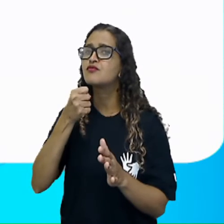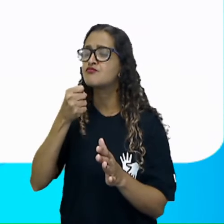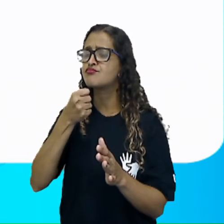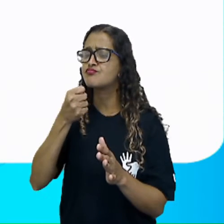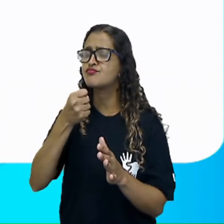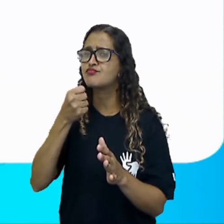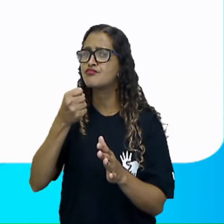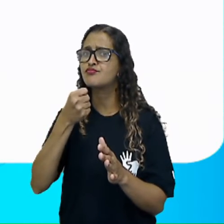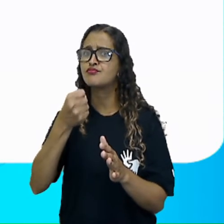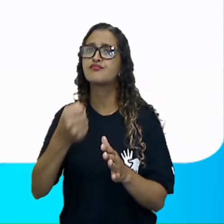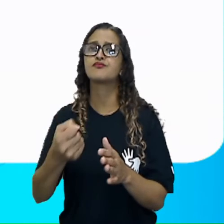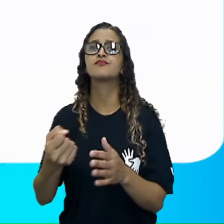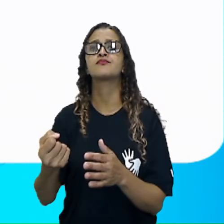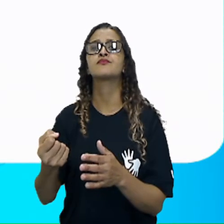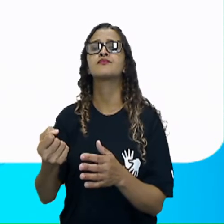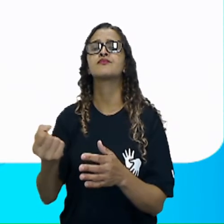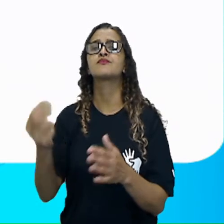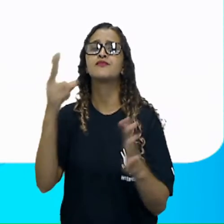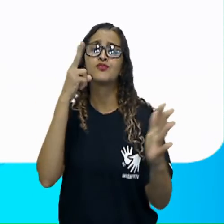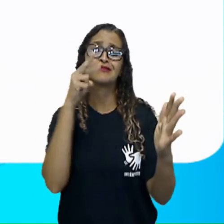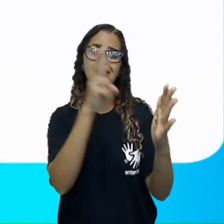reportagem. Vamos ler esse texto.